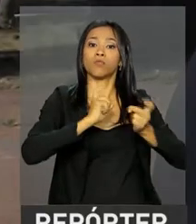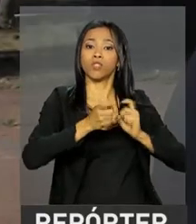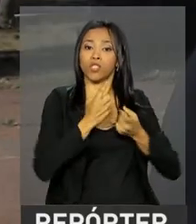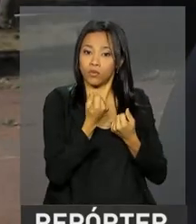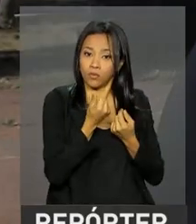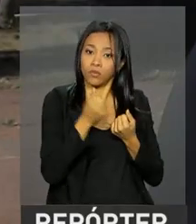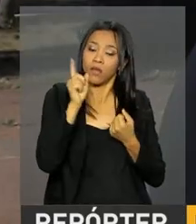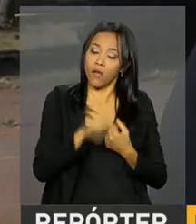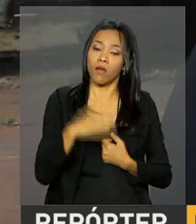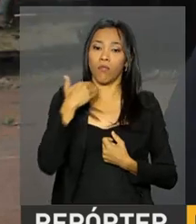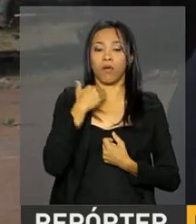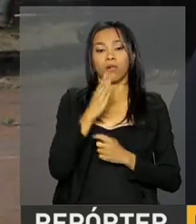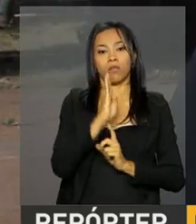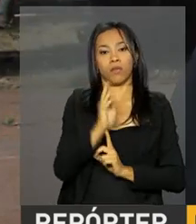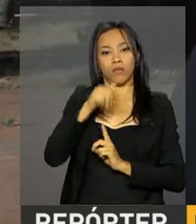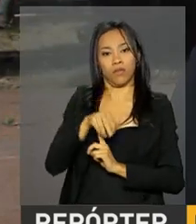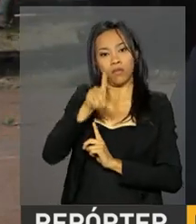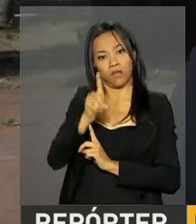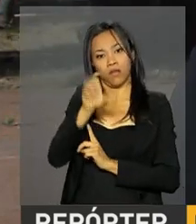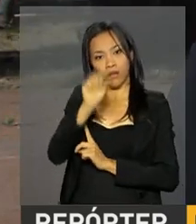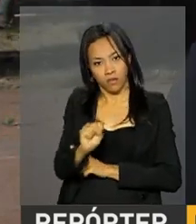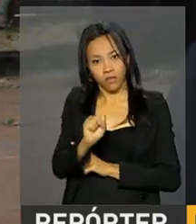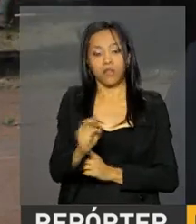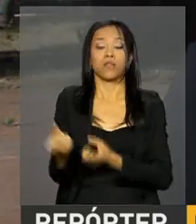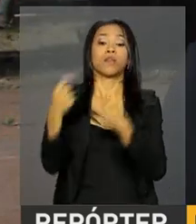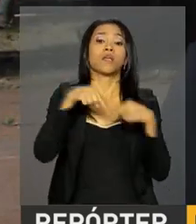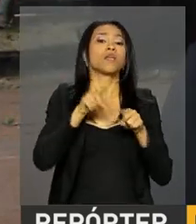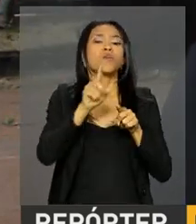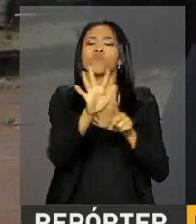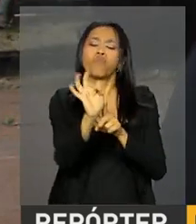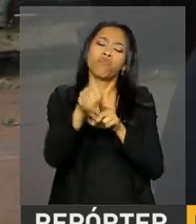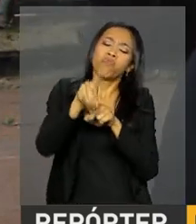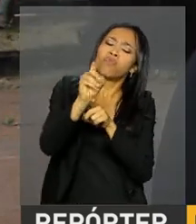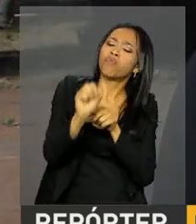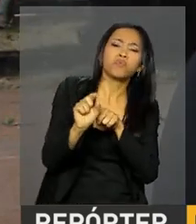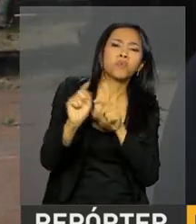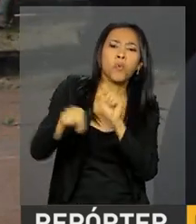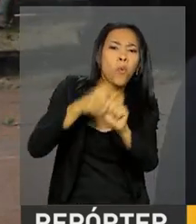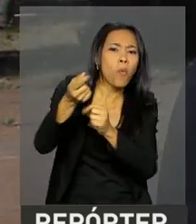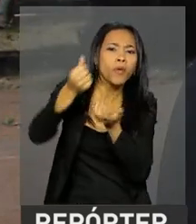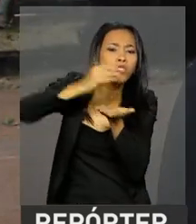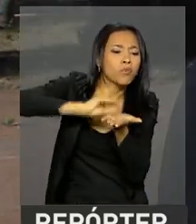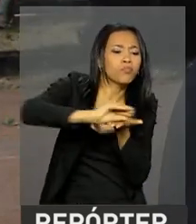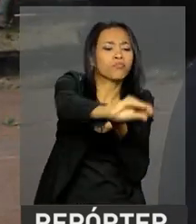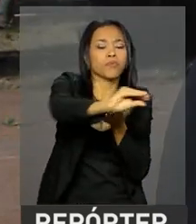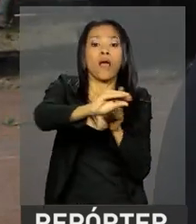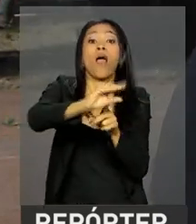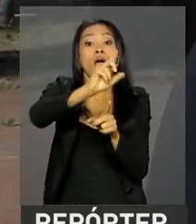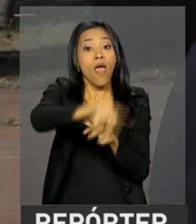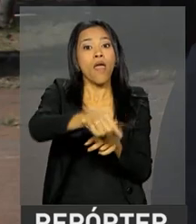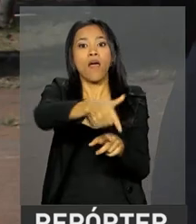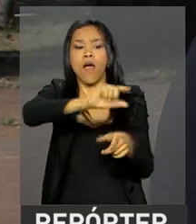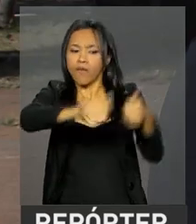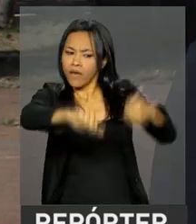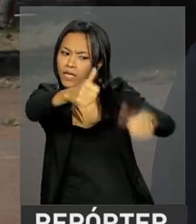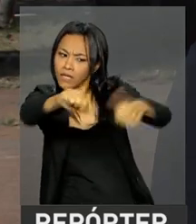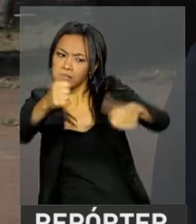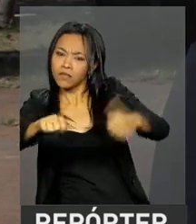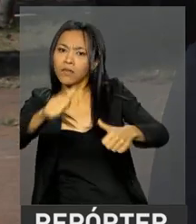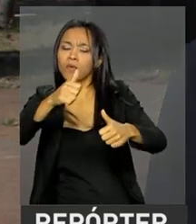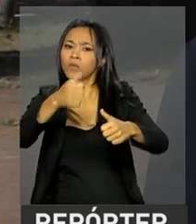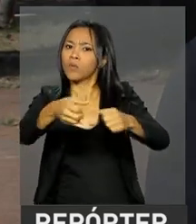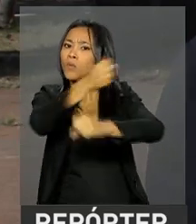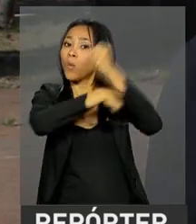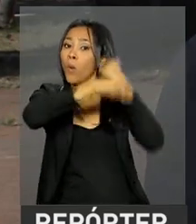contribuição da Noruega para o fundo da Amazônia é determinada com base nos resultados que o Brasil alcançou no ano anterior em relação